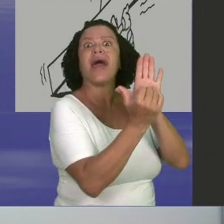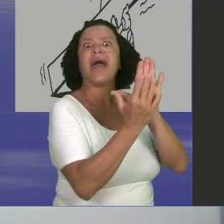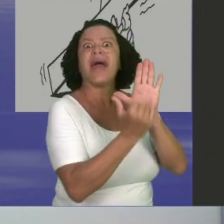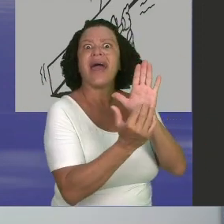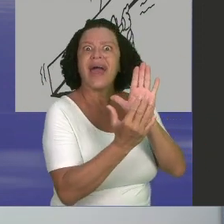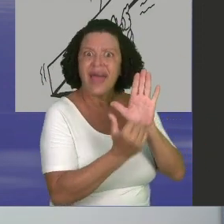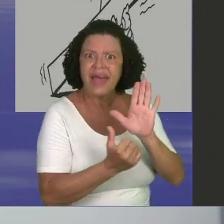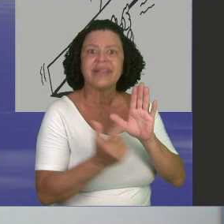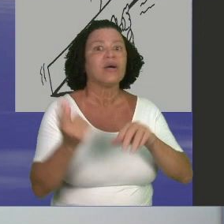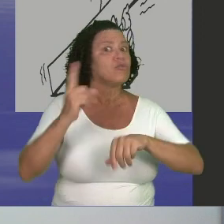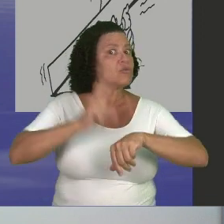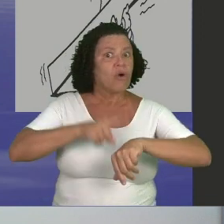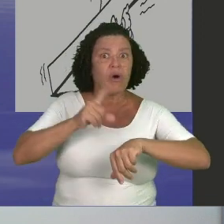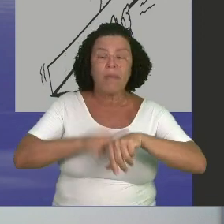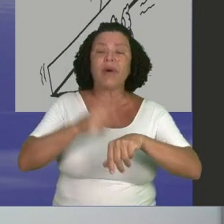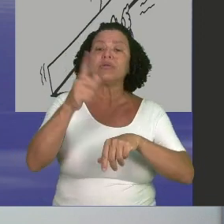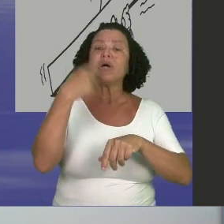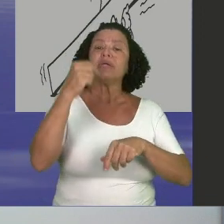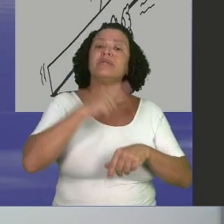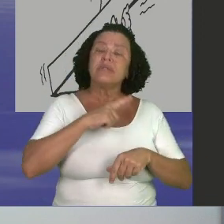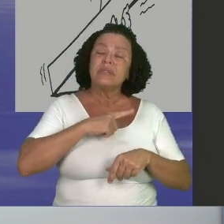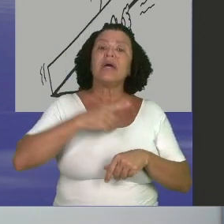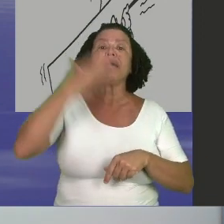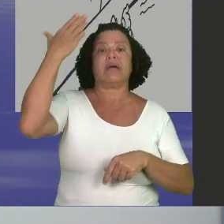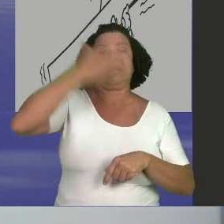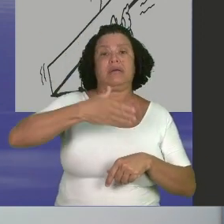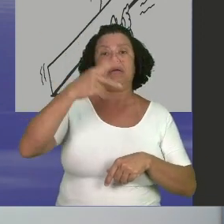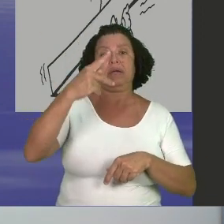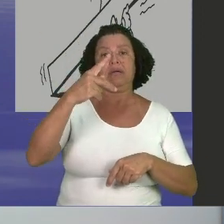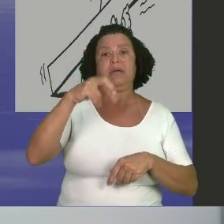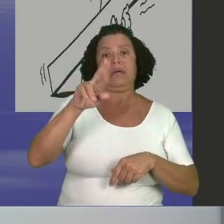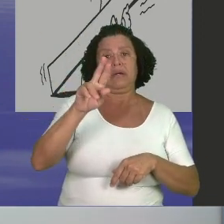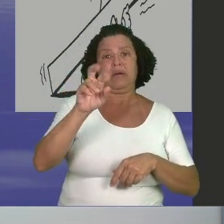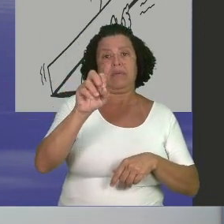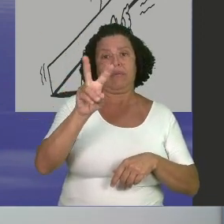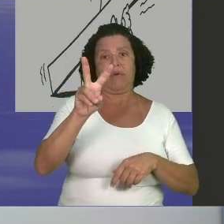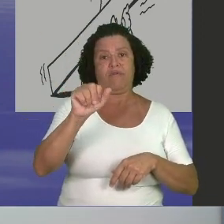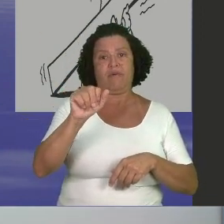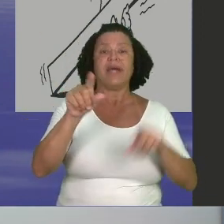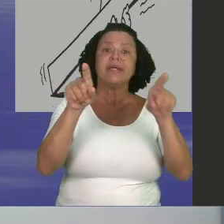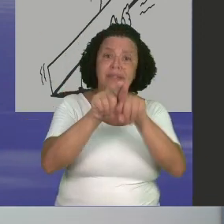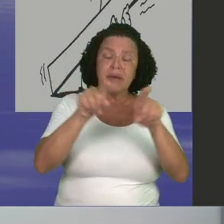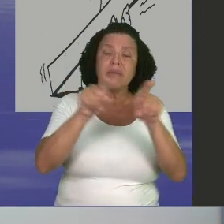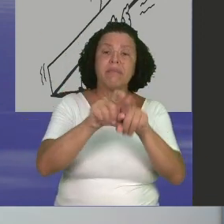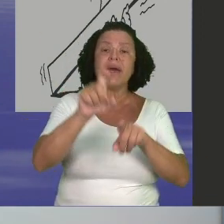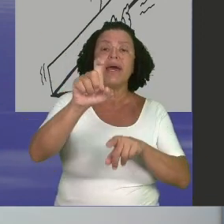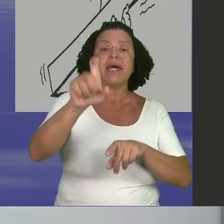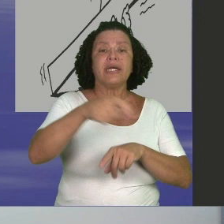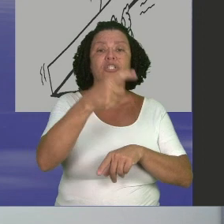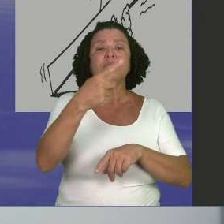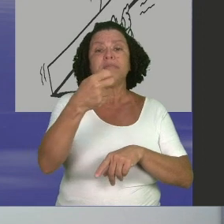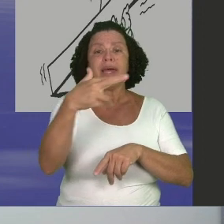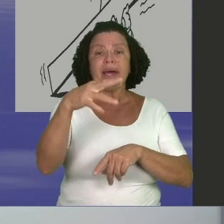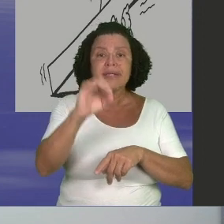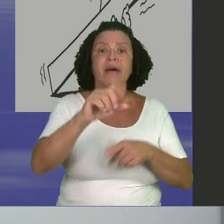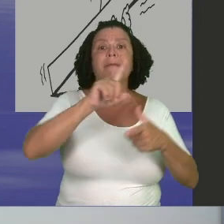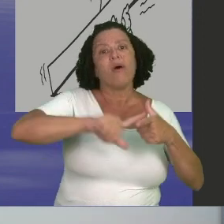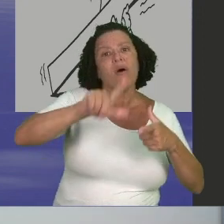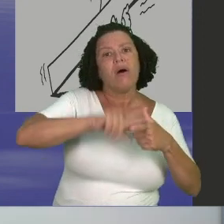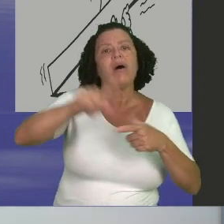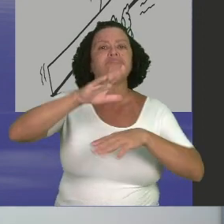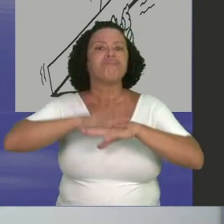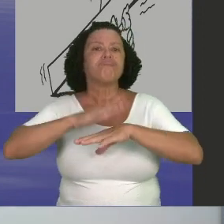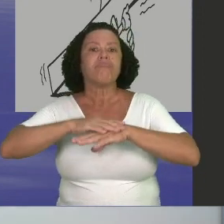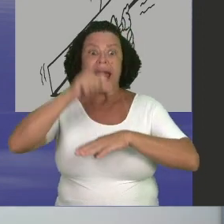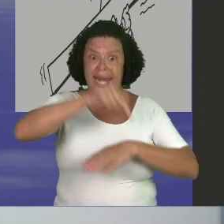momento nós temos o quê? Provas e expiação sobre os nossos problemas cometidos